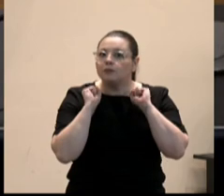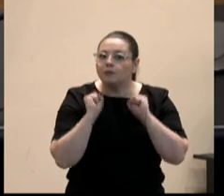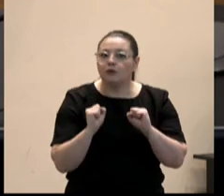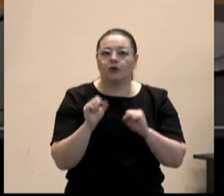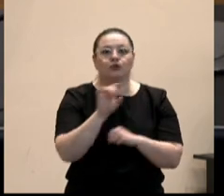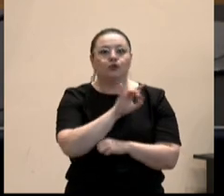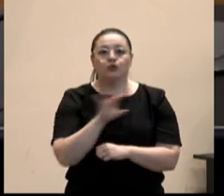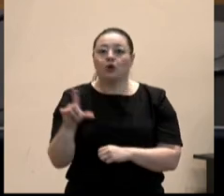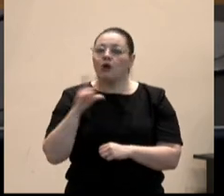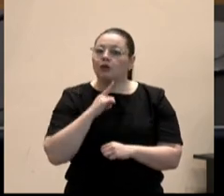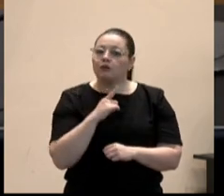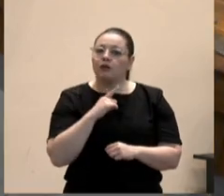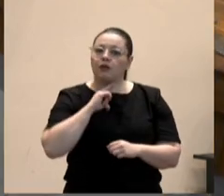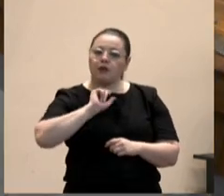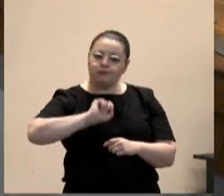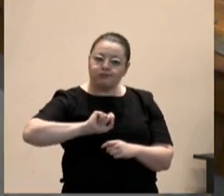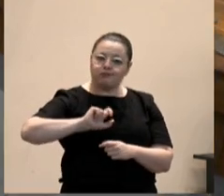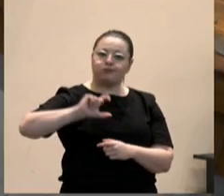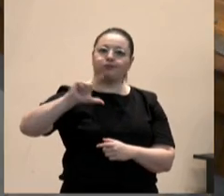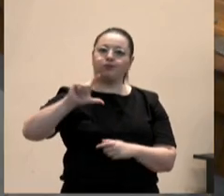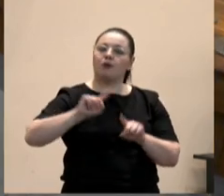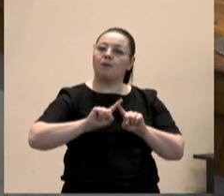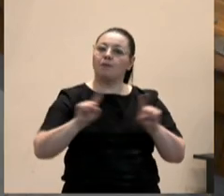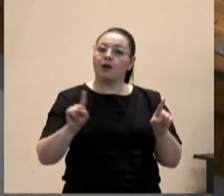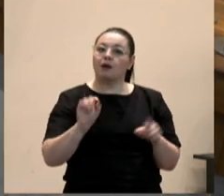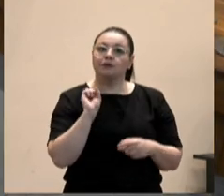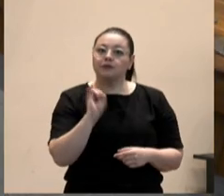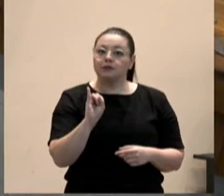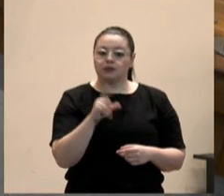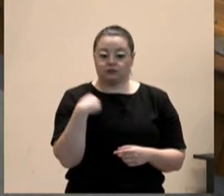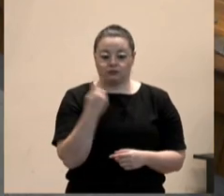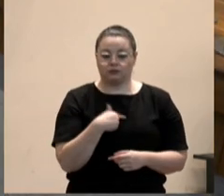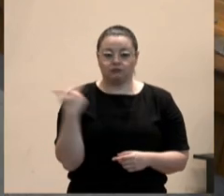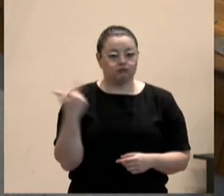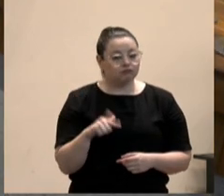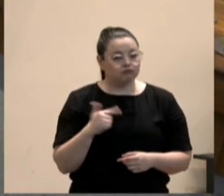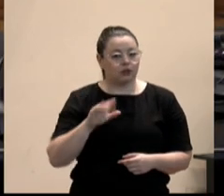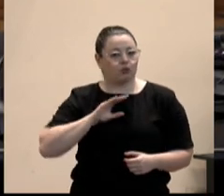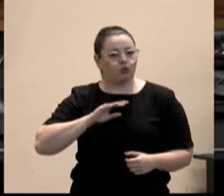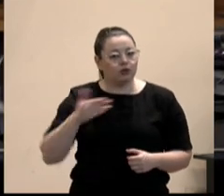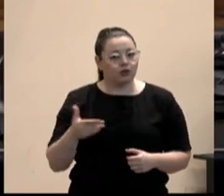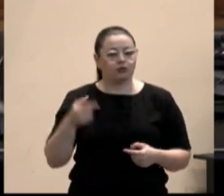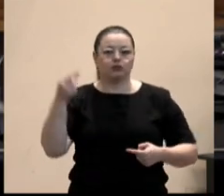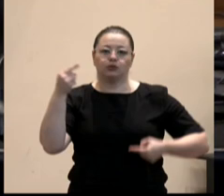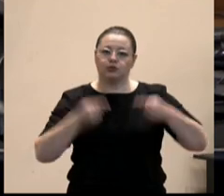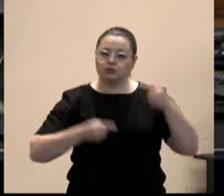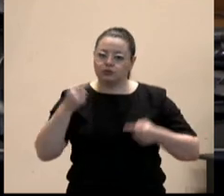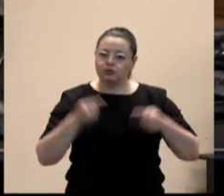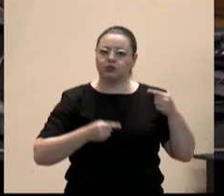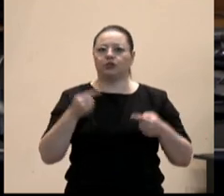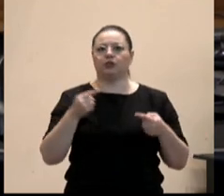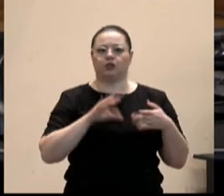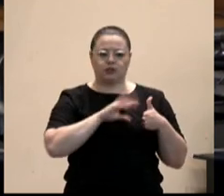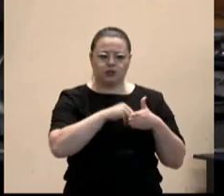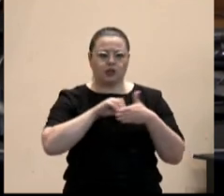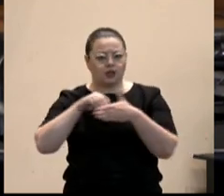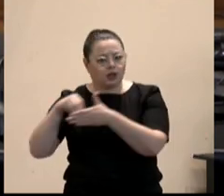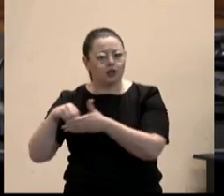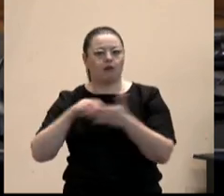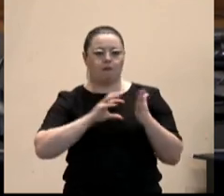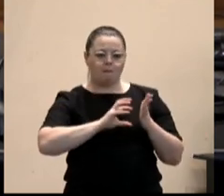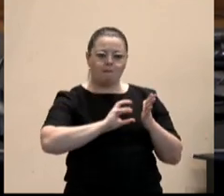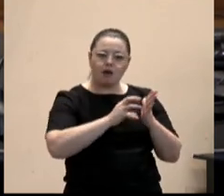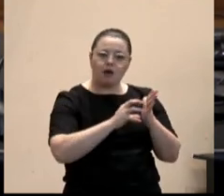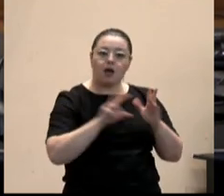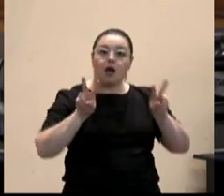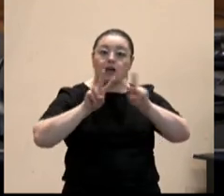crescendo nacionalmente. Mas, enquanto a gente não tiver a coragem de discutir nos nossos partidos o sequestro